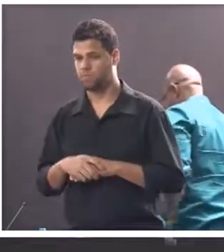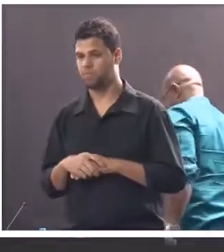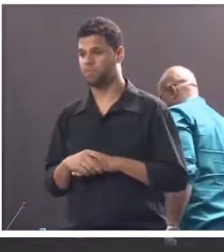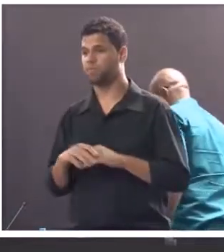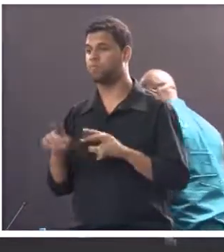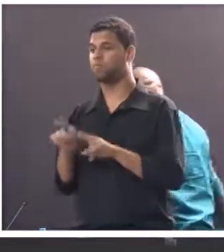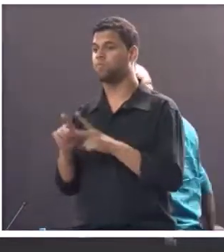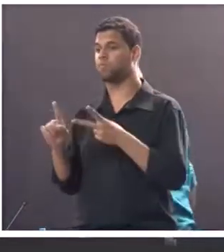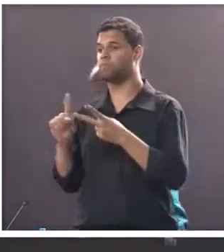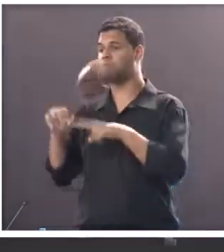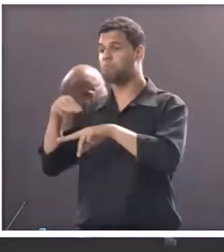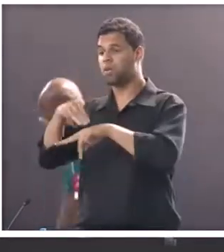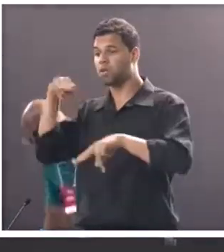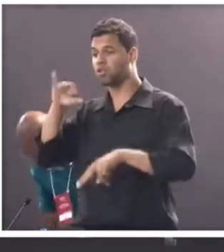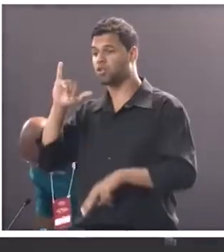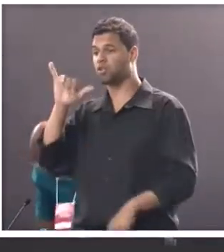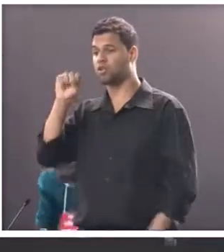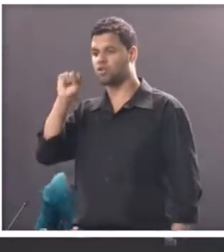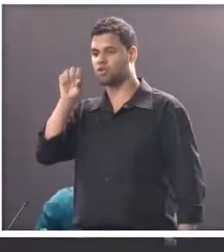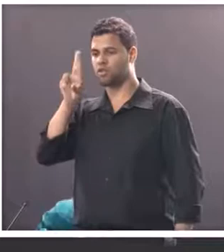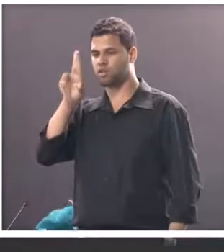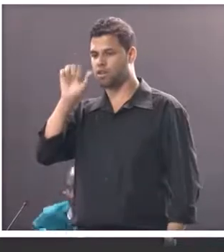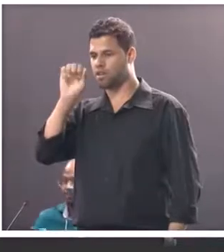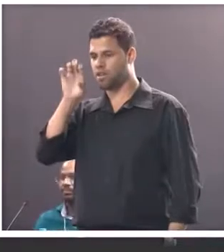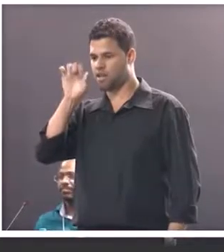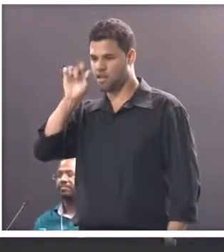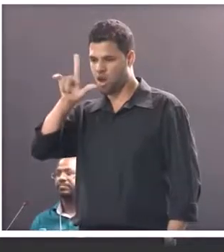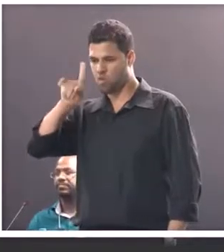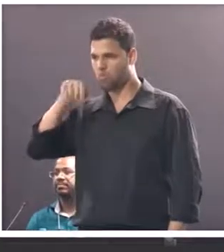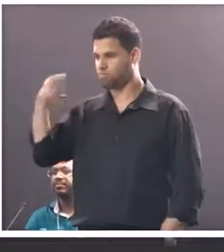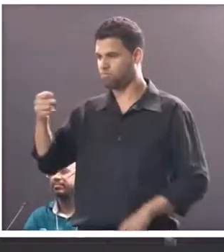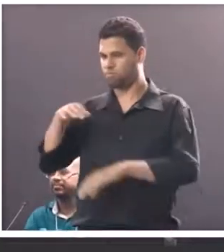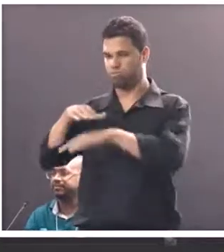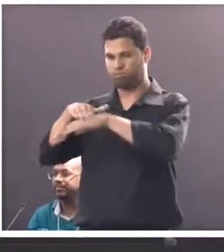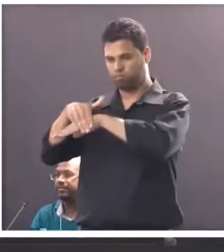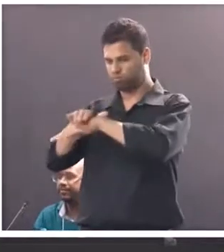O mestrando Israel Bispo dos Santos.